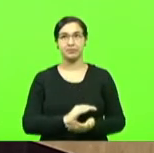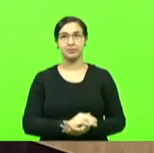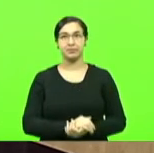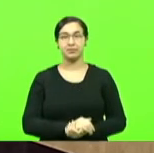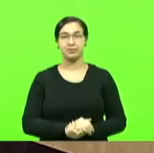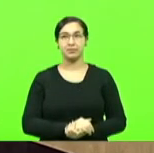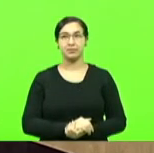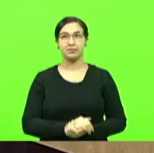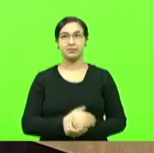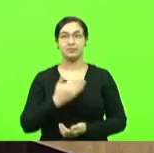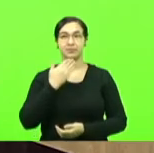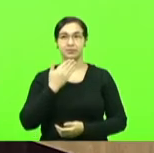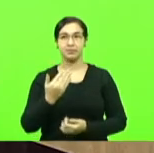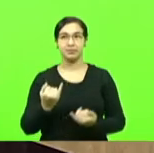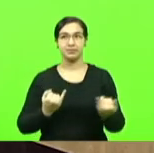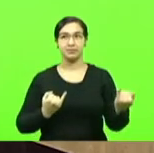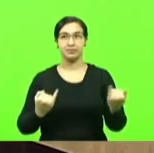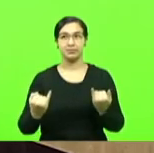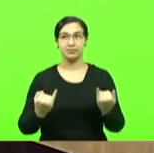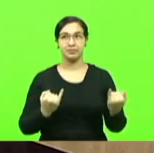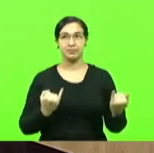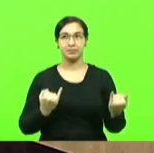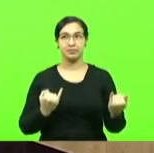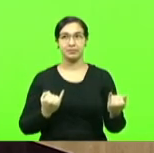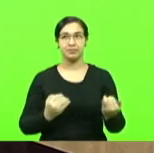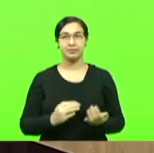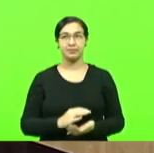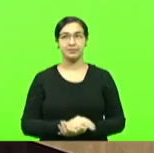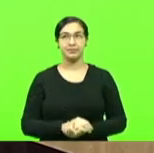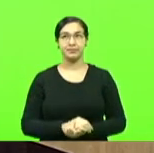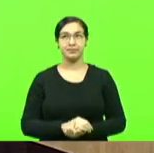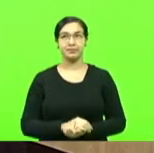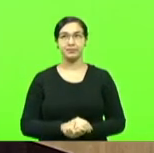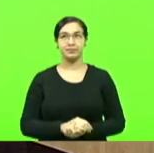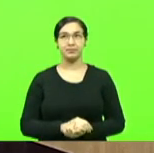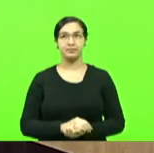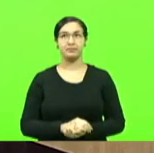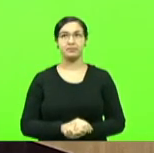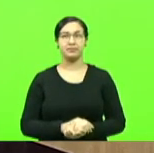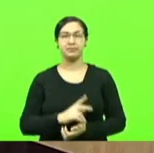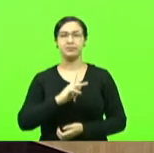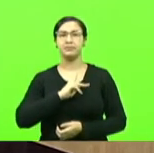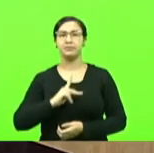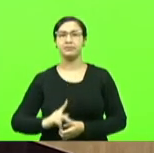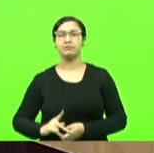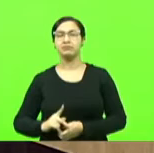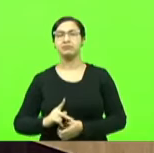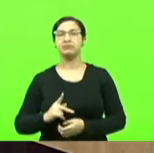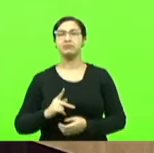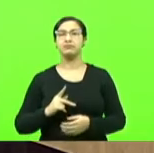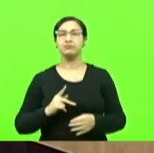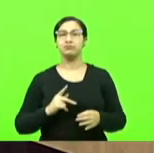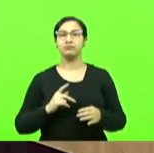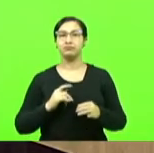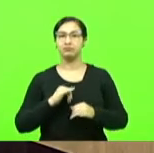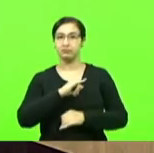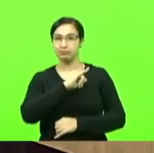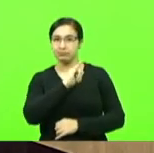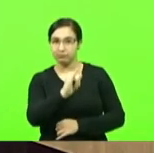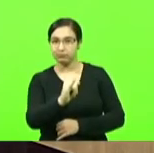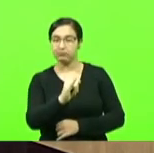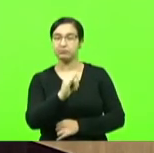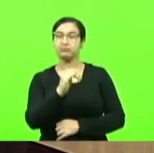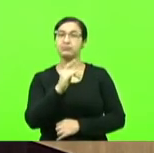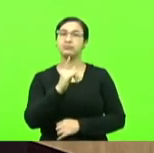unanimidade. Pedidos de informação. Senhor presidente. Sim, deputado Ivanatis. Senhor presidente, comunico a Vossa Excelência que